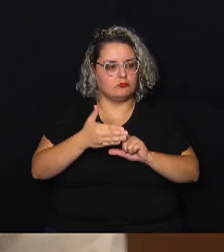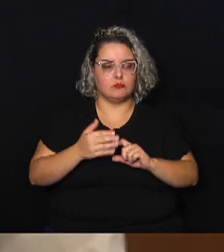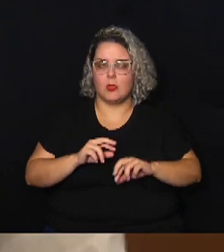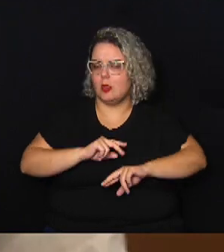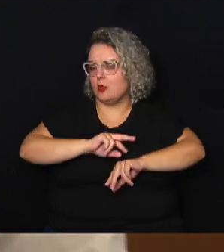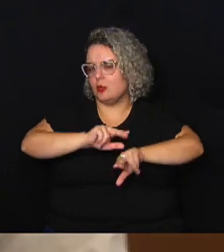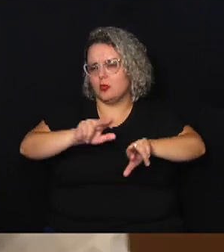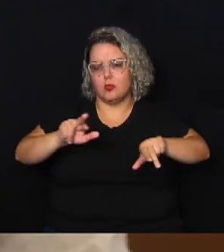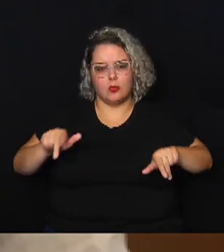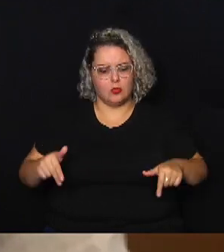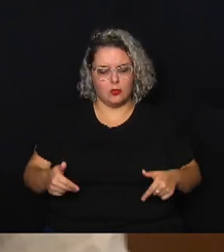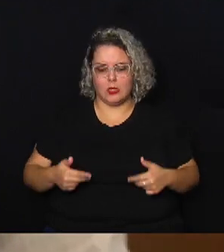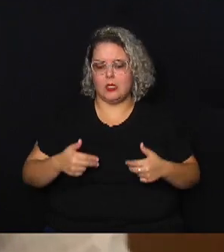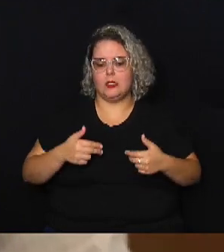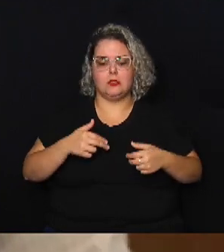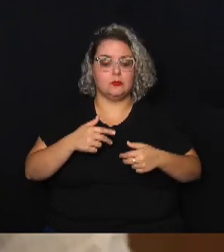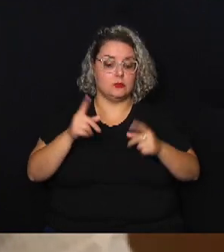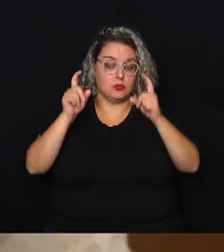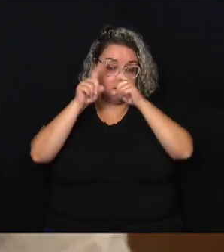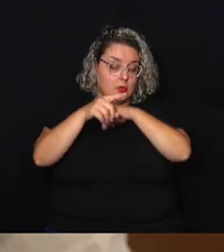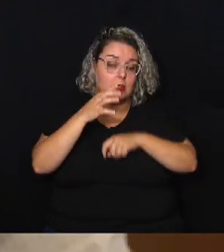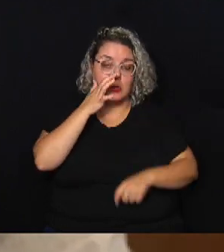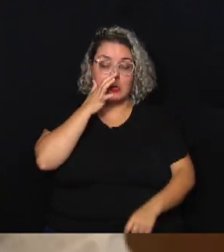essas complicações, ou mesmo